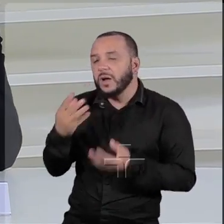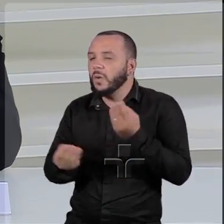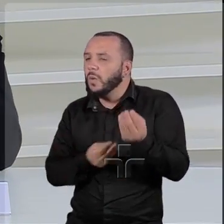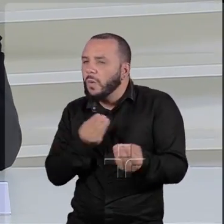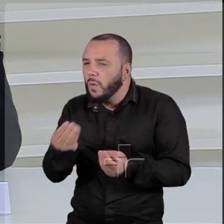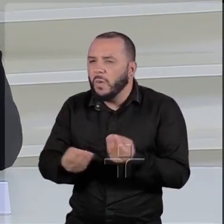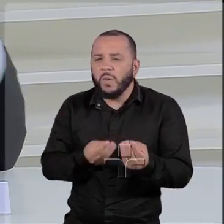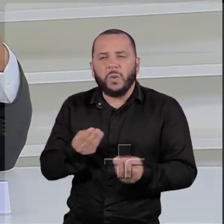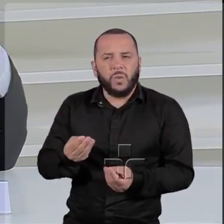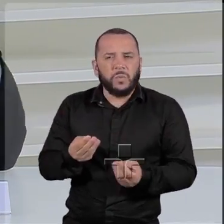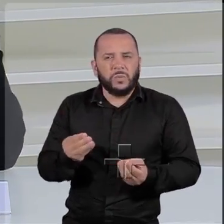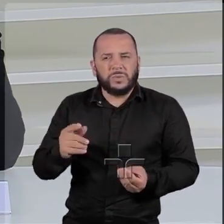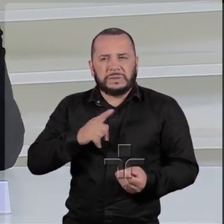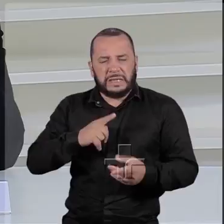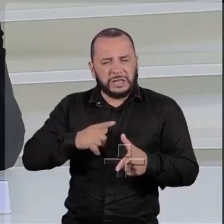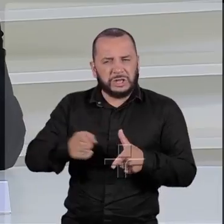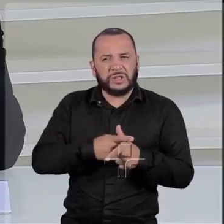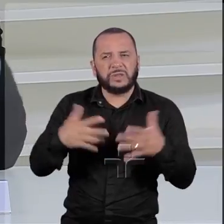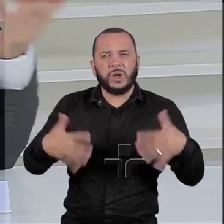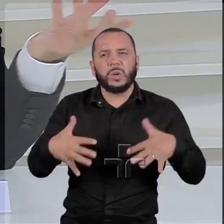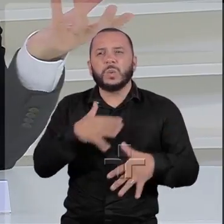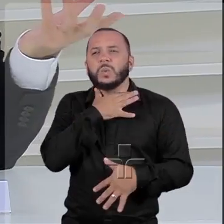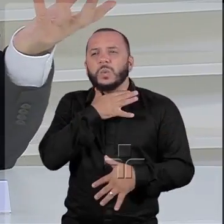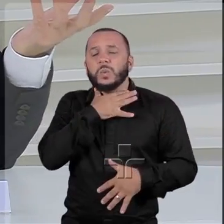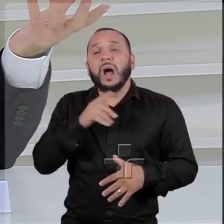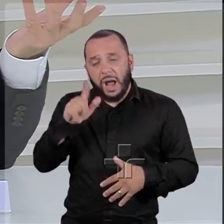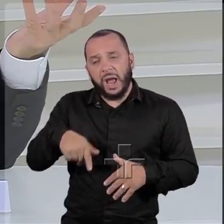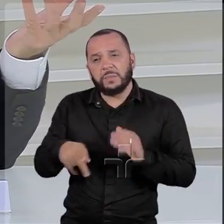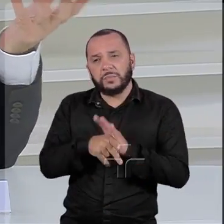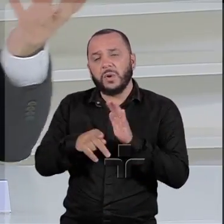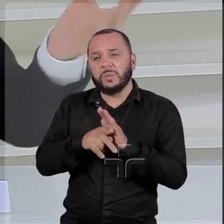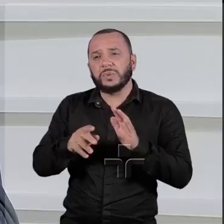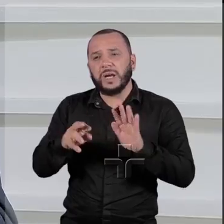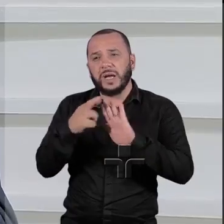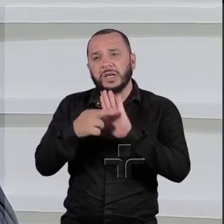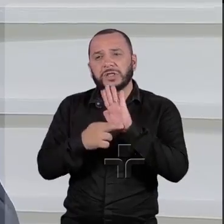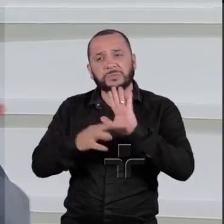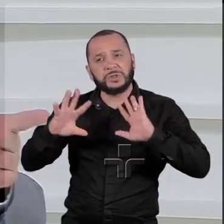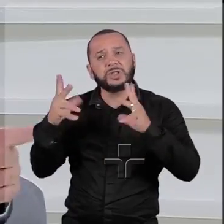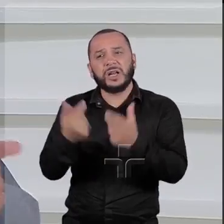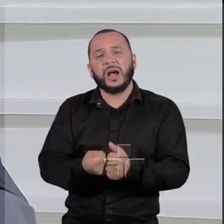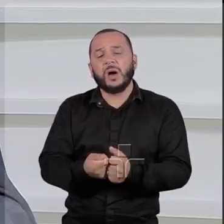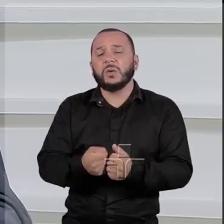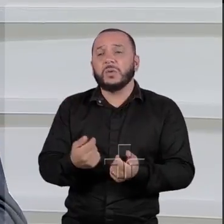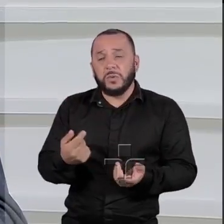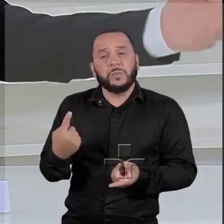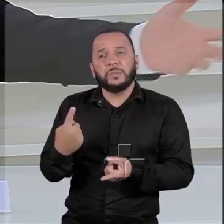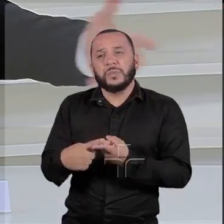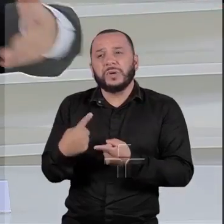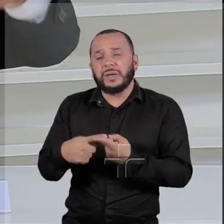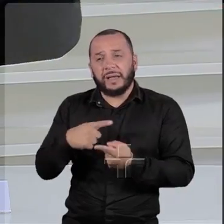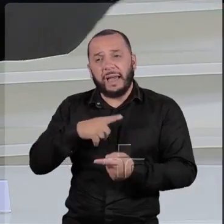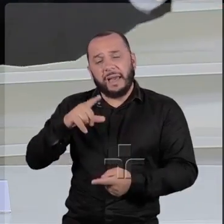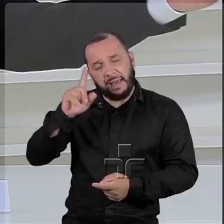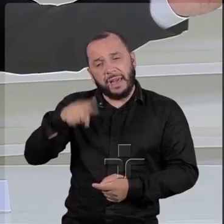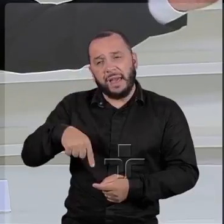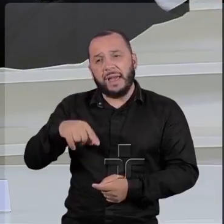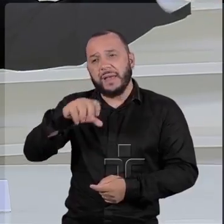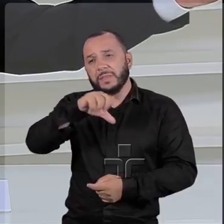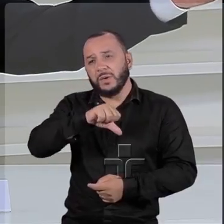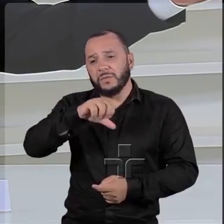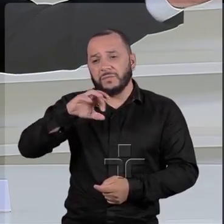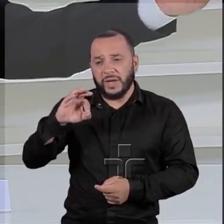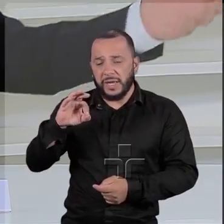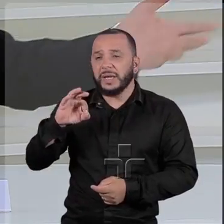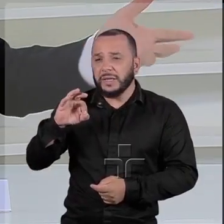o maior rombo vai aparecer no regime geral. Uma pergunta Por uma razão simples, ele atinge 90 e tantos